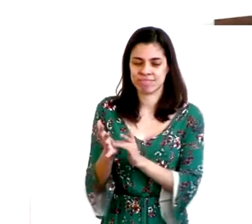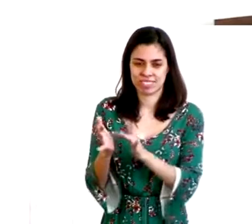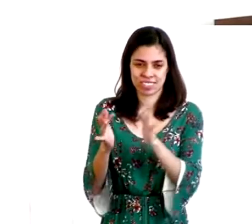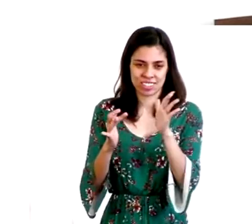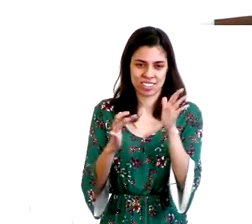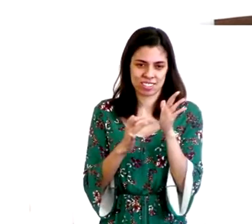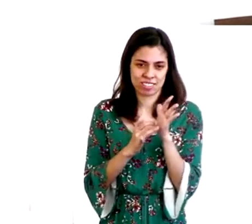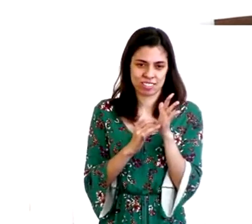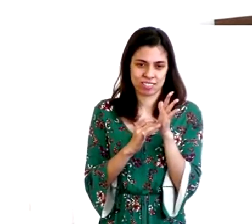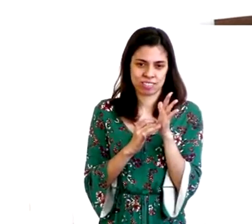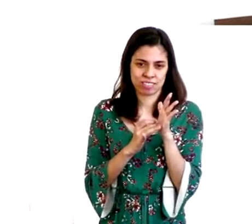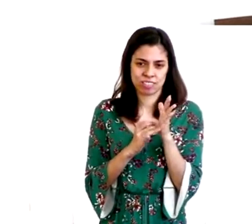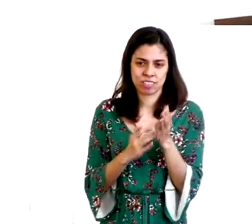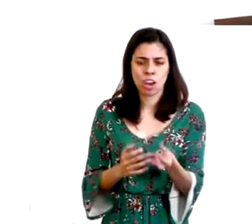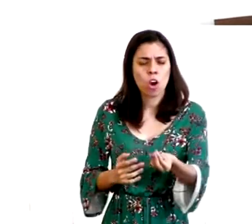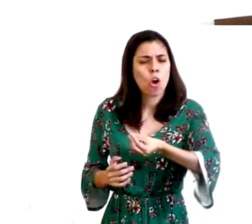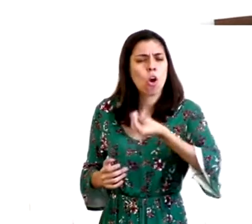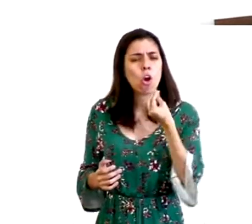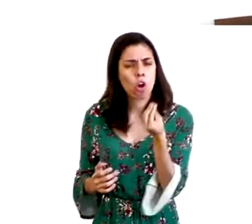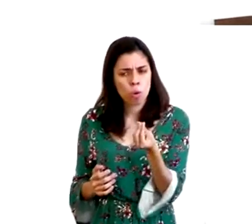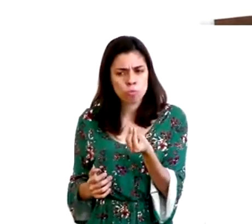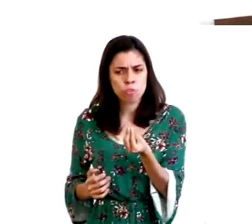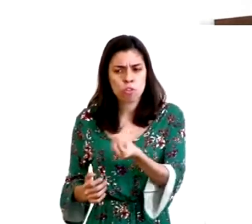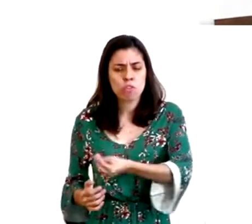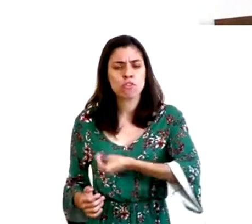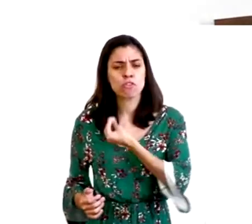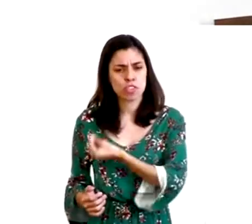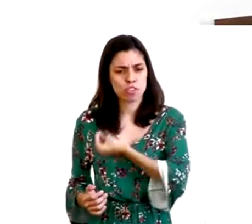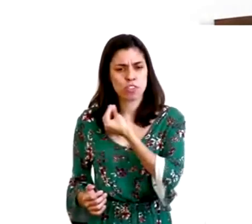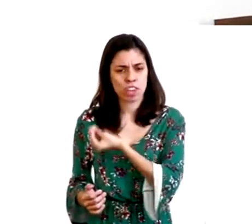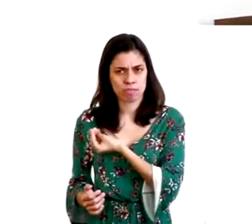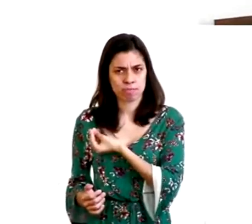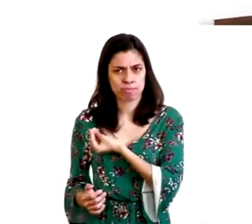impossível viver aquilo que Jesus ensina em seu